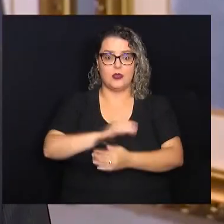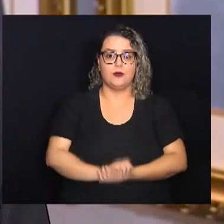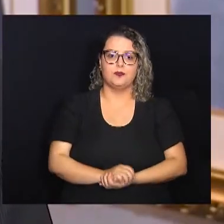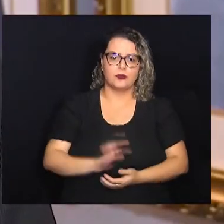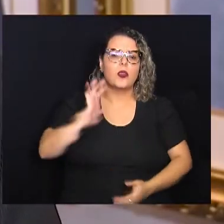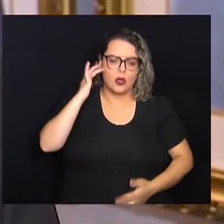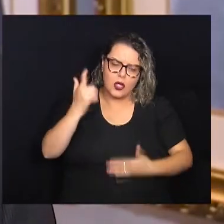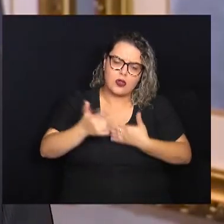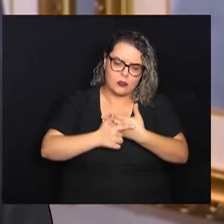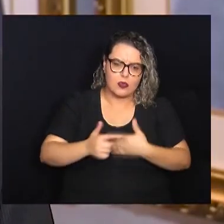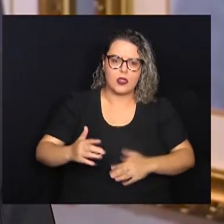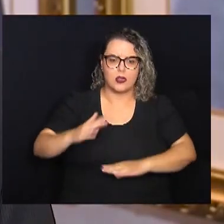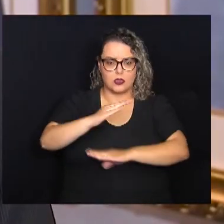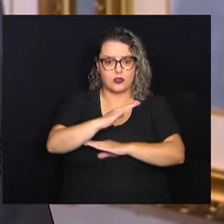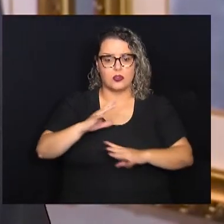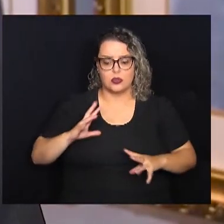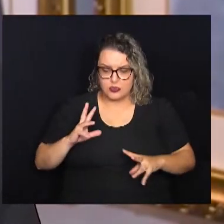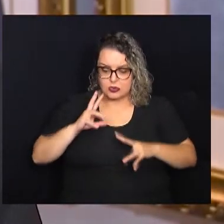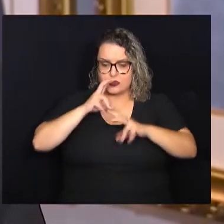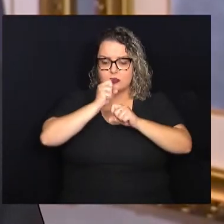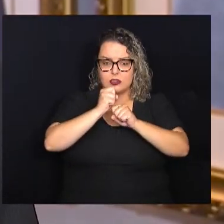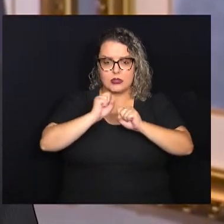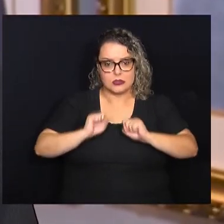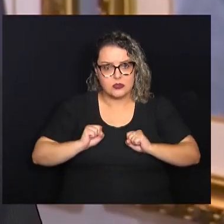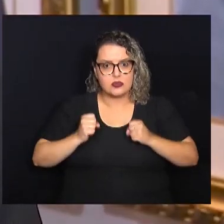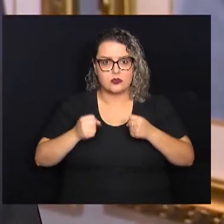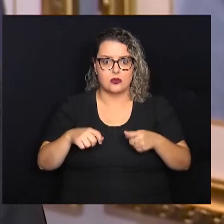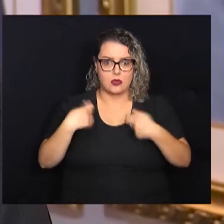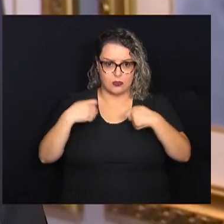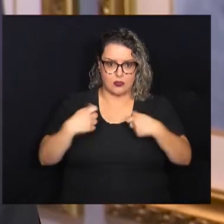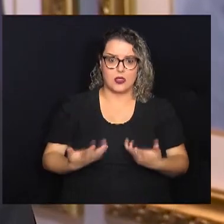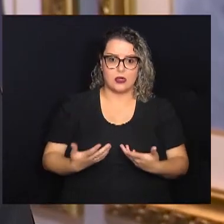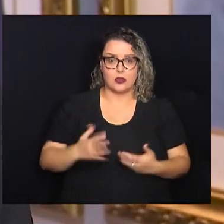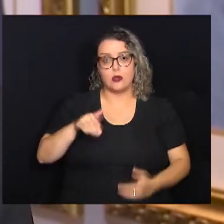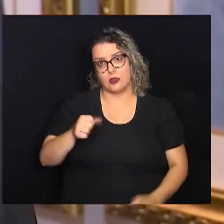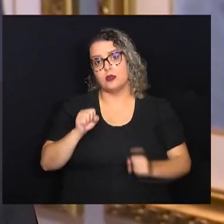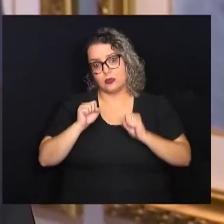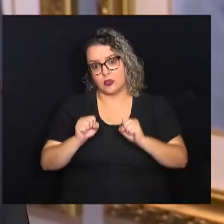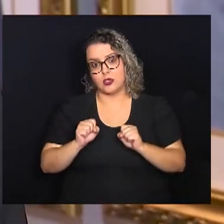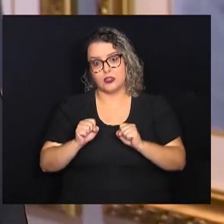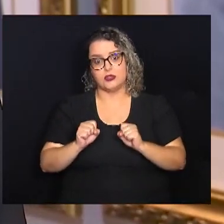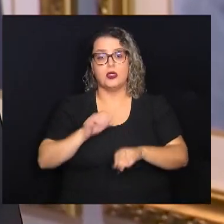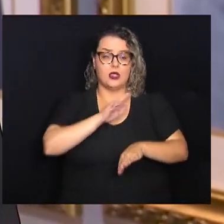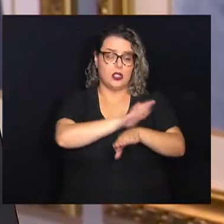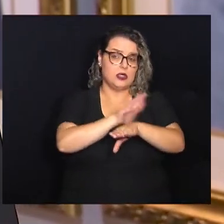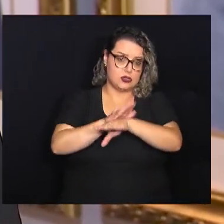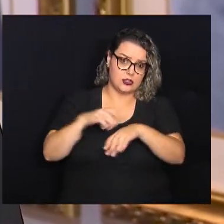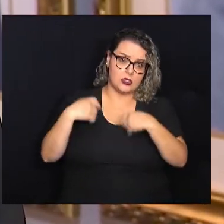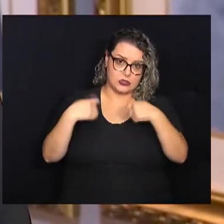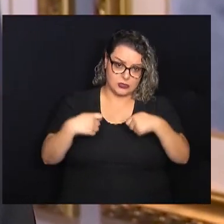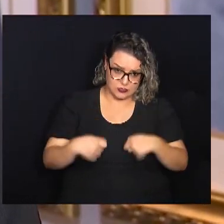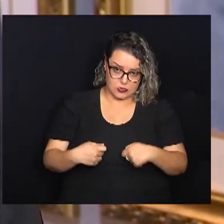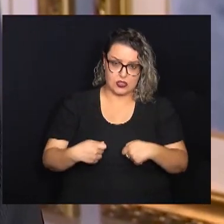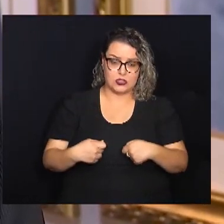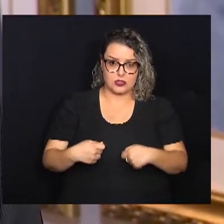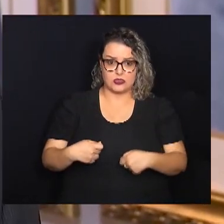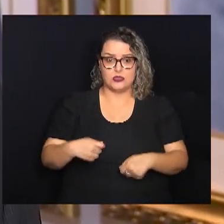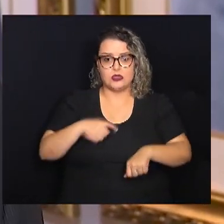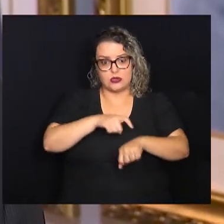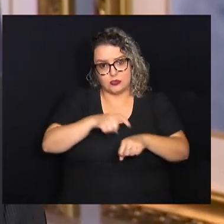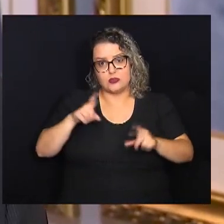da Câmara, se unir a esse esforço. A gente precisa, quando pode, ajudar aqueles que necessitam e que passam por momentos